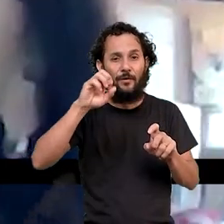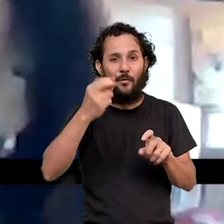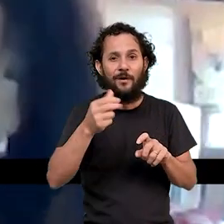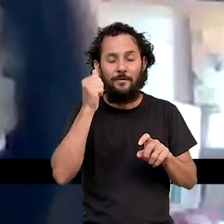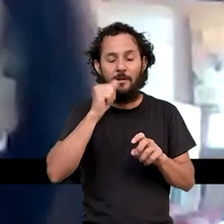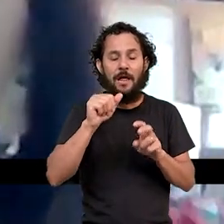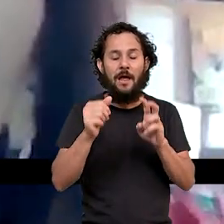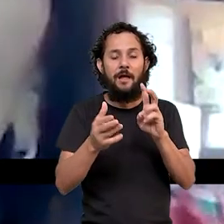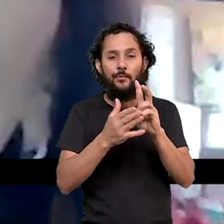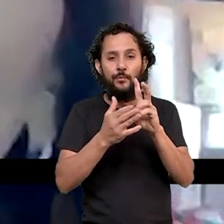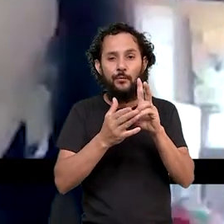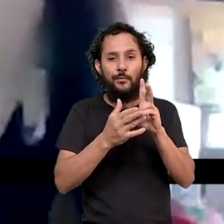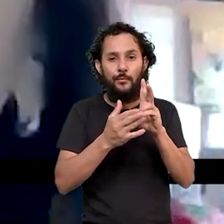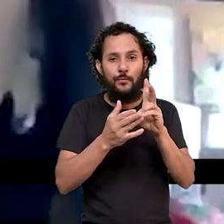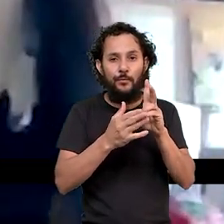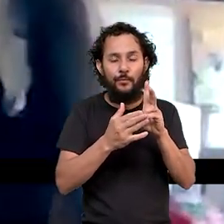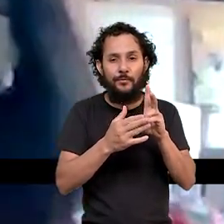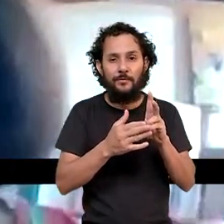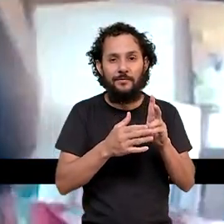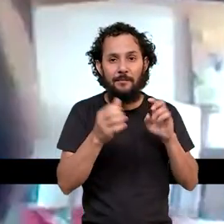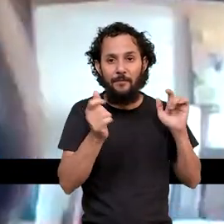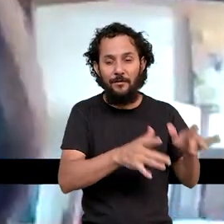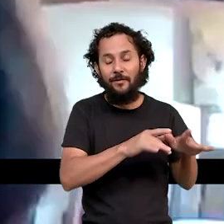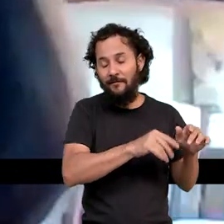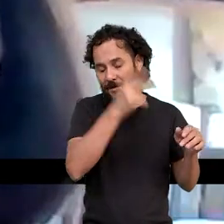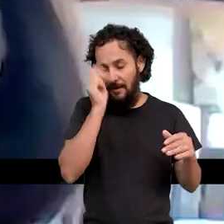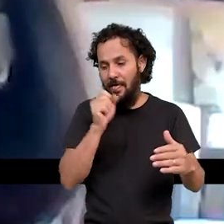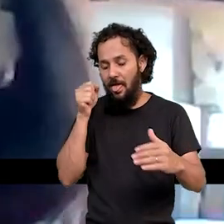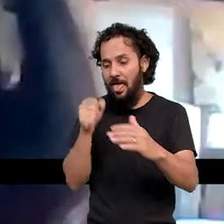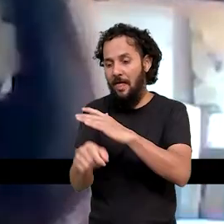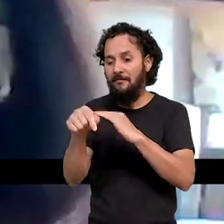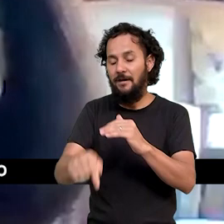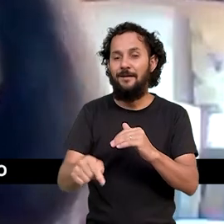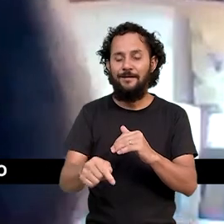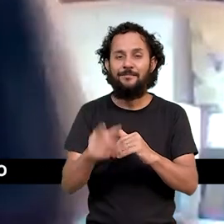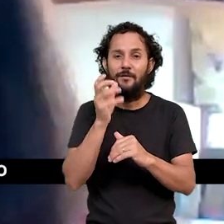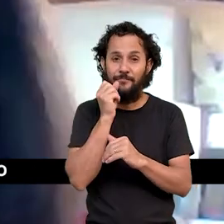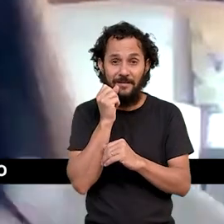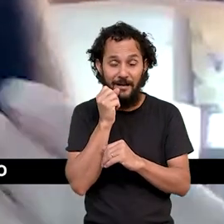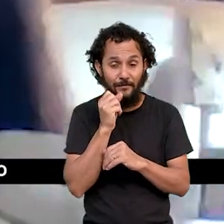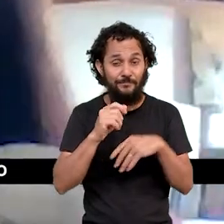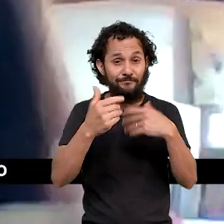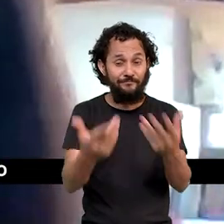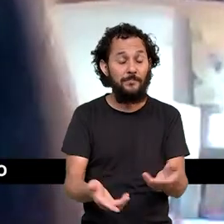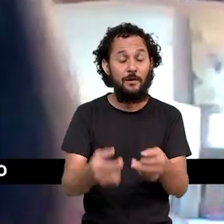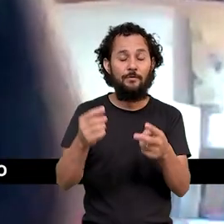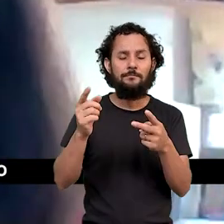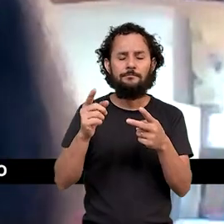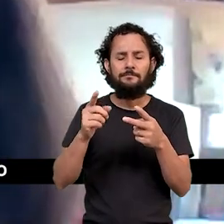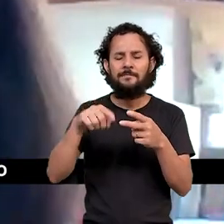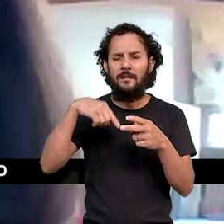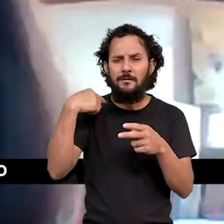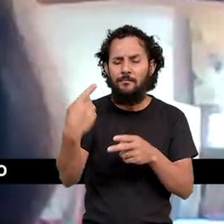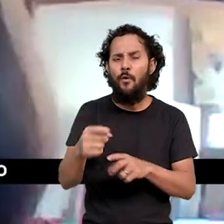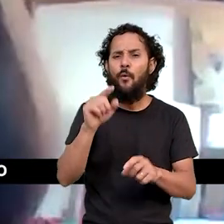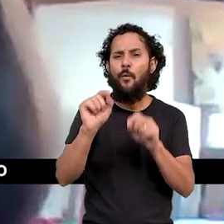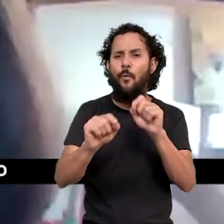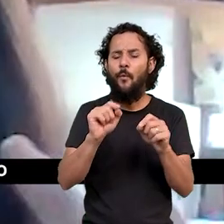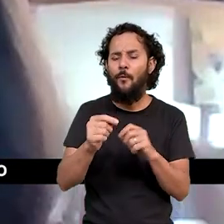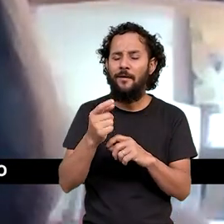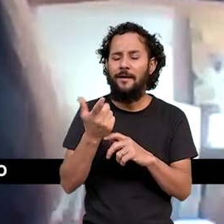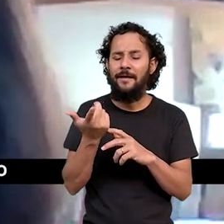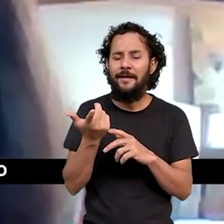mulher índia, pelo senhor branco. Tá? Então, num segundo momento, nós